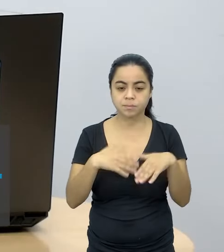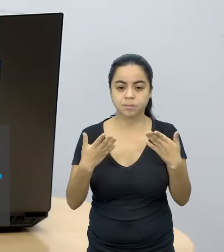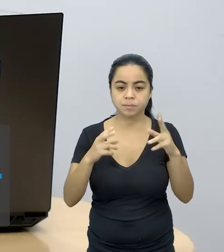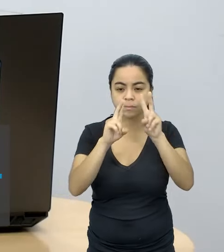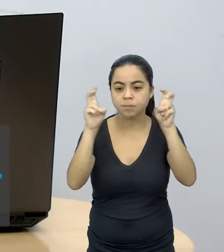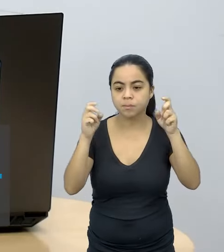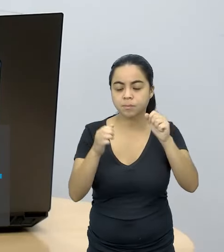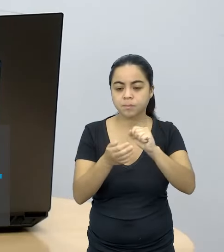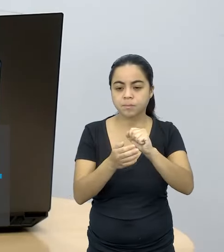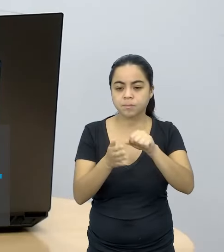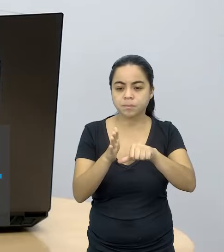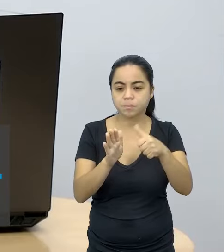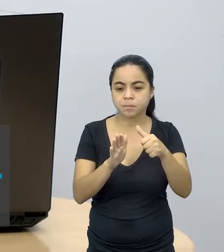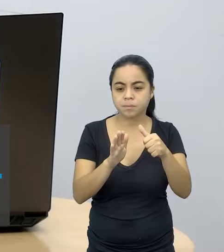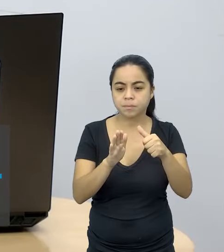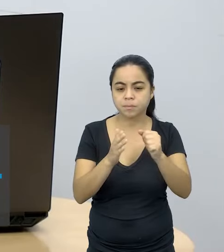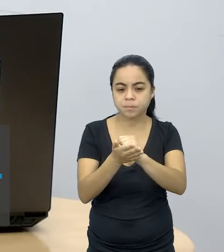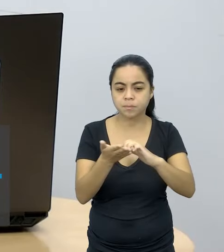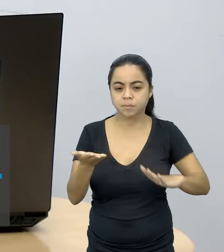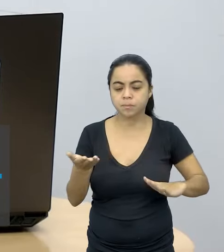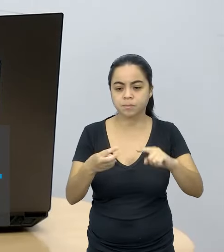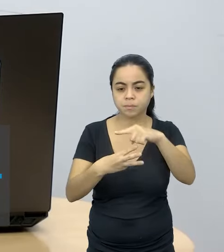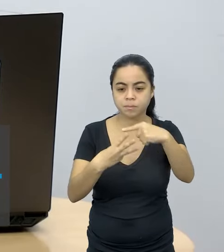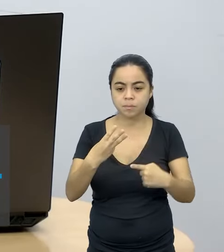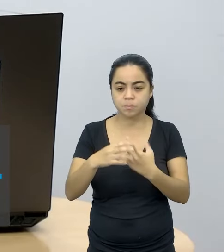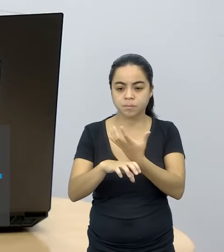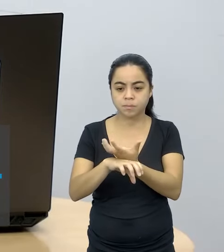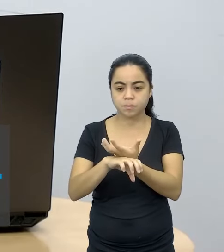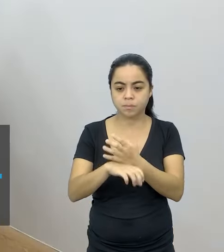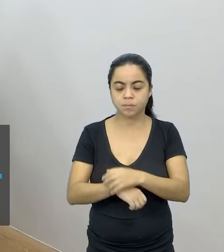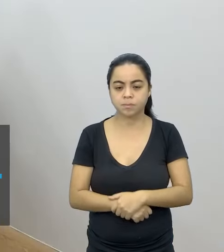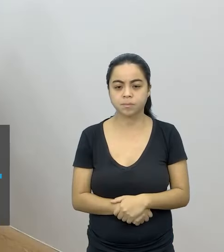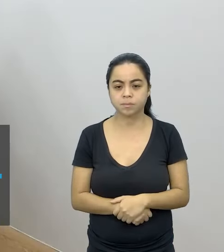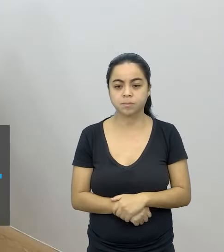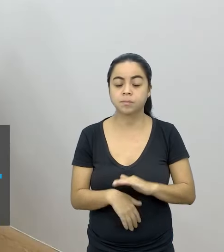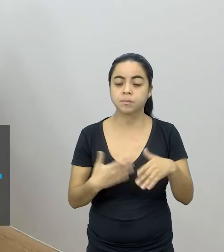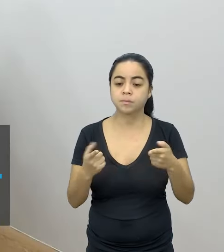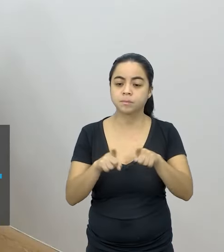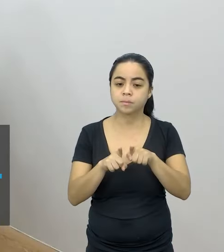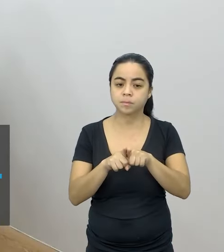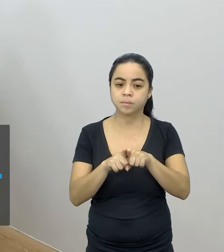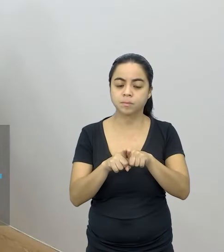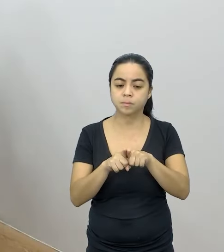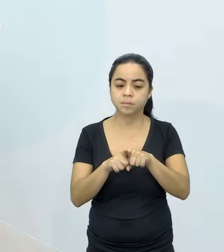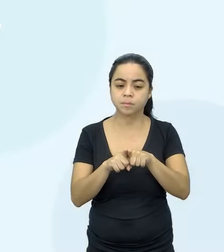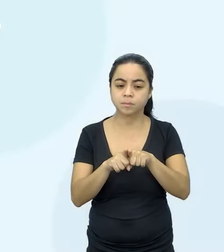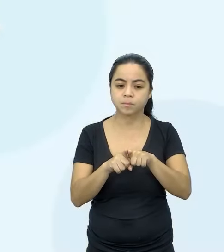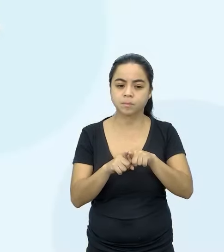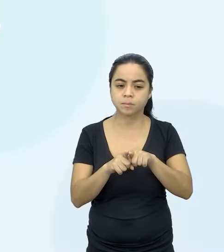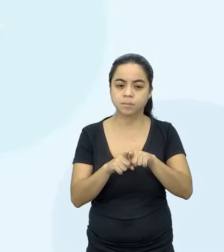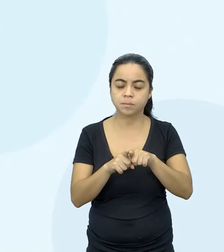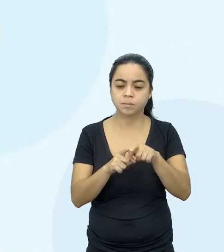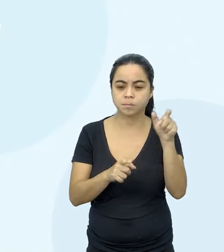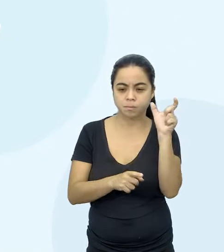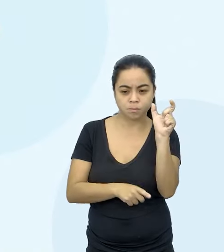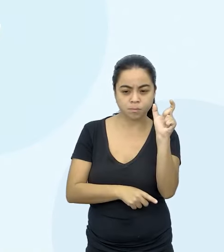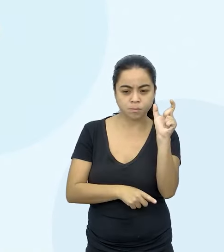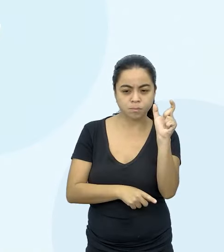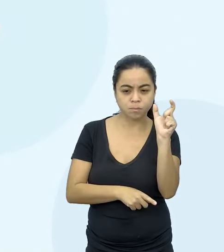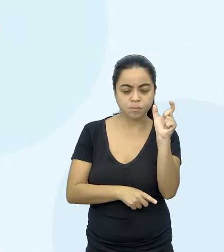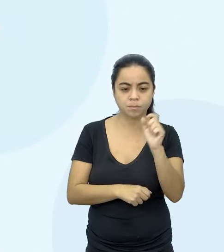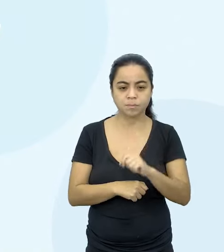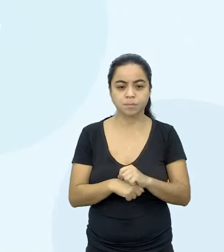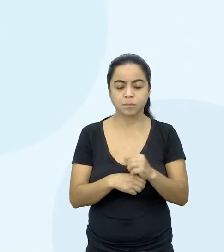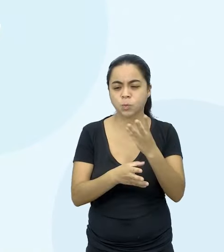primeira atividade dos 3 componentes a seguir. Isso. Tá? E aí nós vamos para o nosso siglário, né? Que a gente sempre falou assim, que vai aparecer